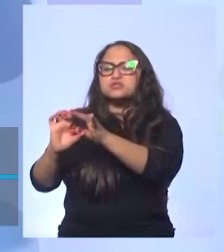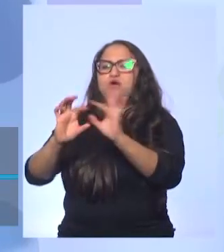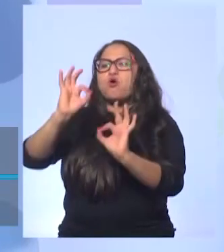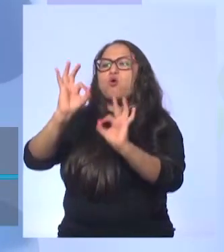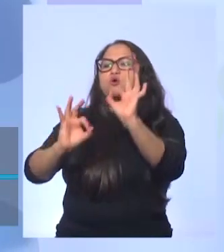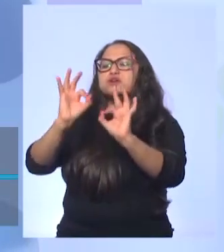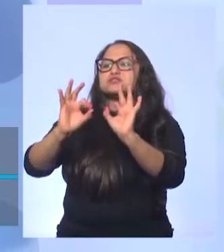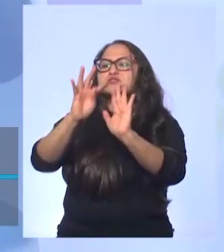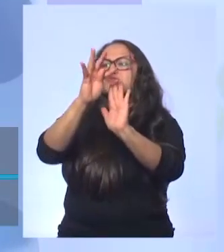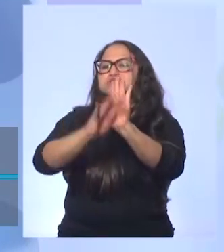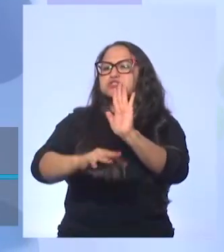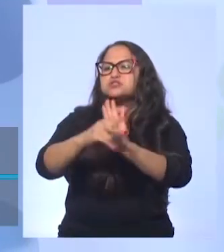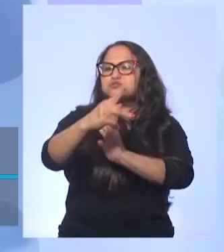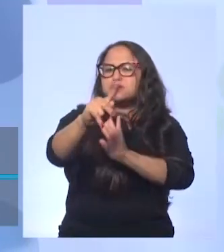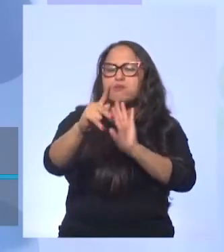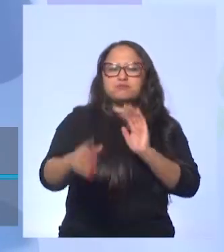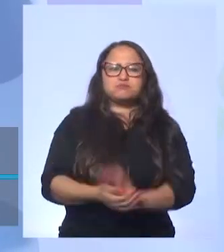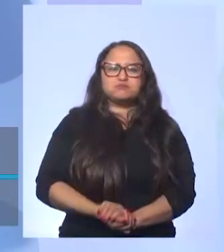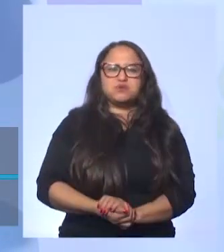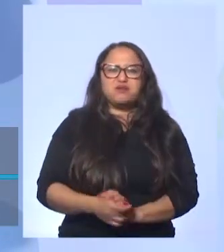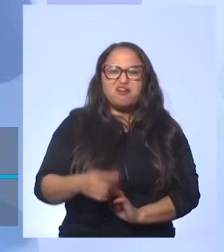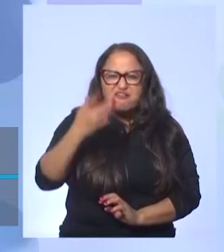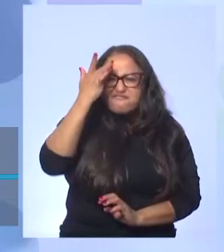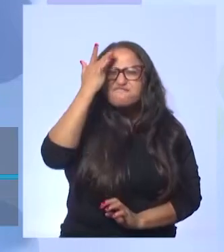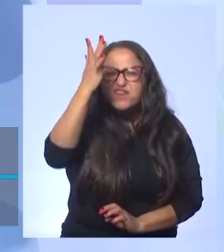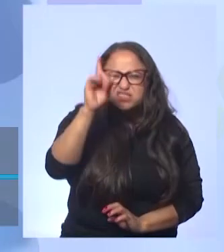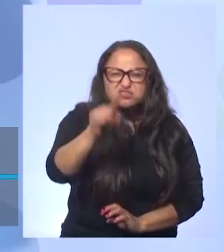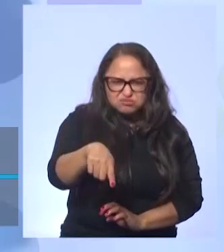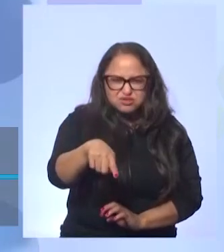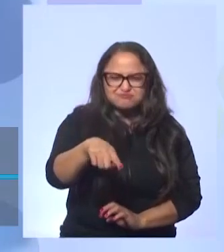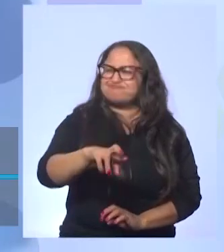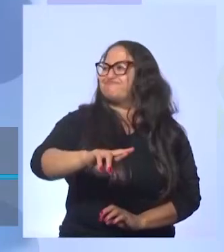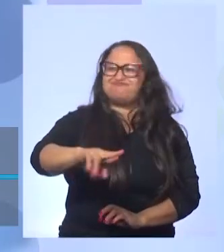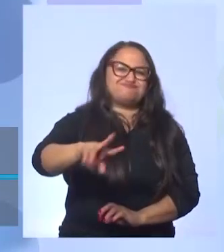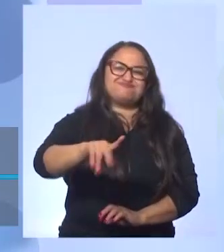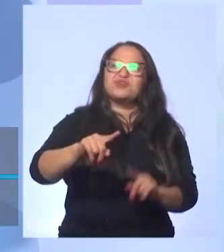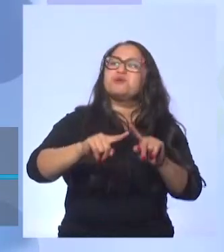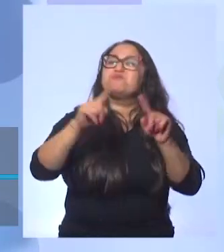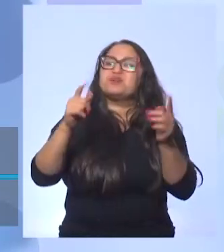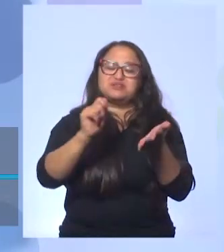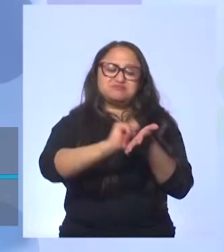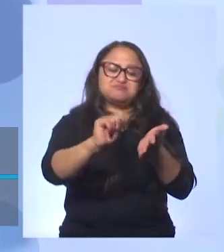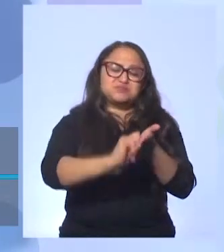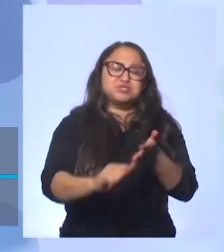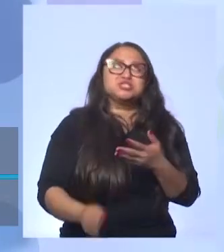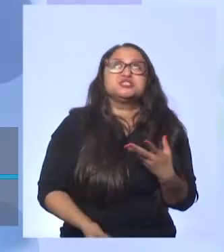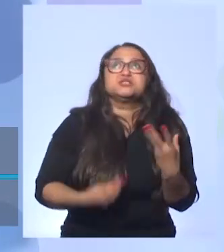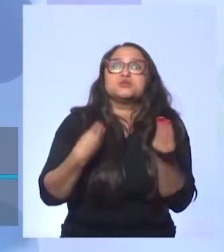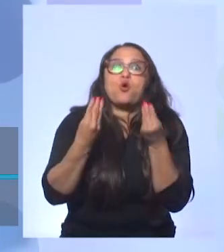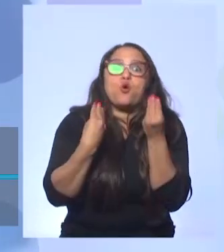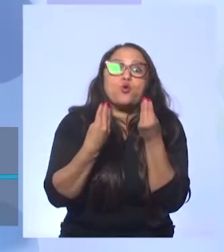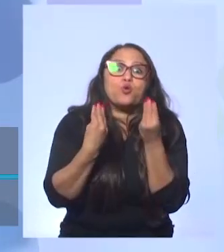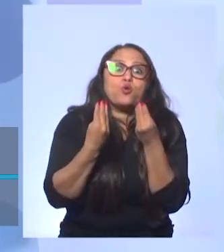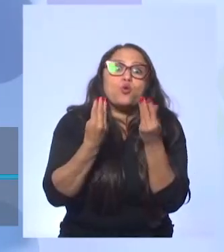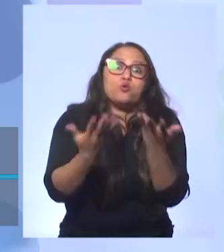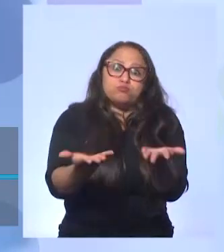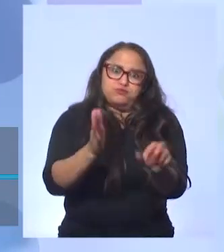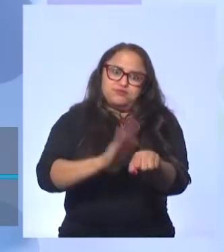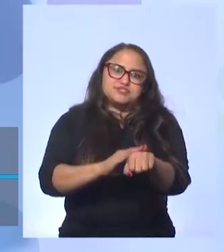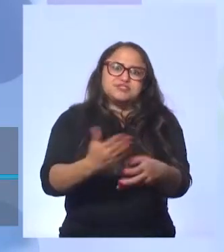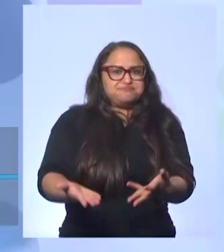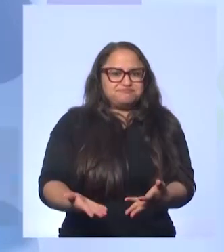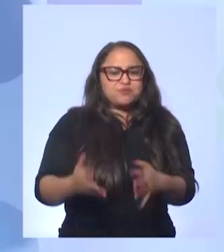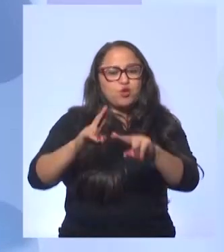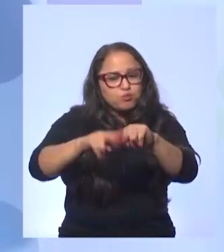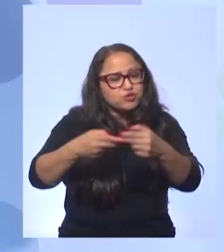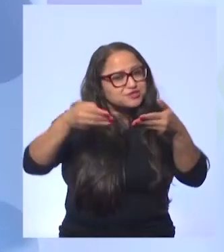organização do seu texto, que não é fácil, gente. Pensar uma coisa, beleza, passar para o papel, como é que eu faço, professora? Então, é para isso que a gente está aqui. Então, nós